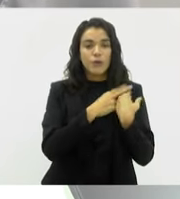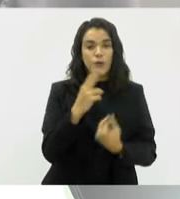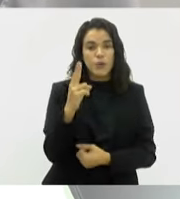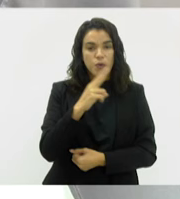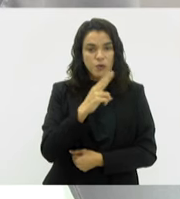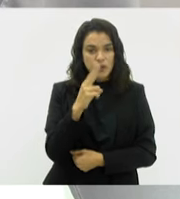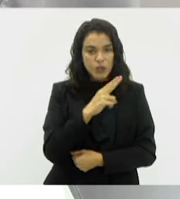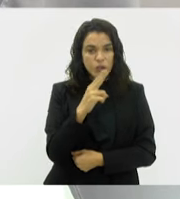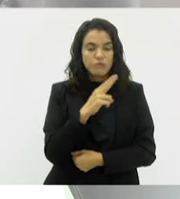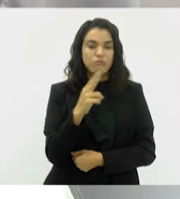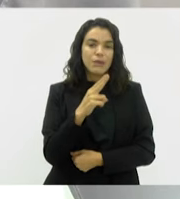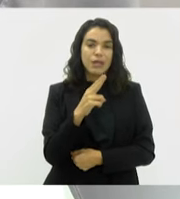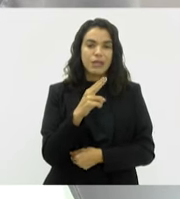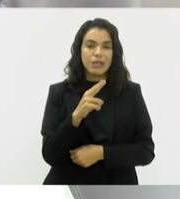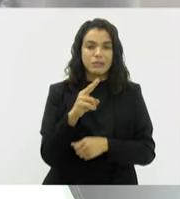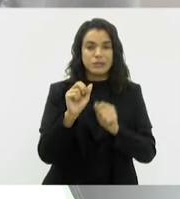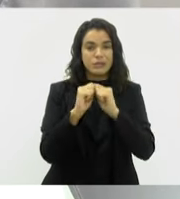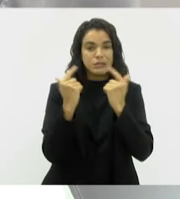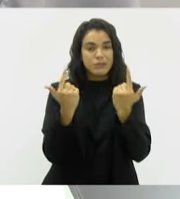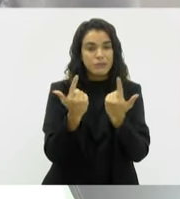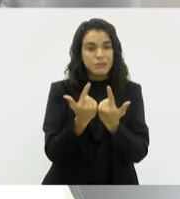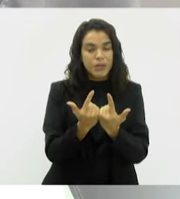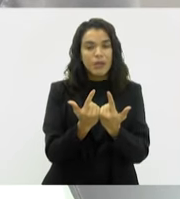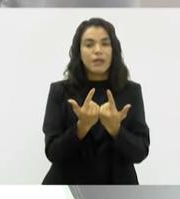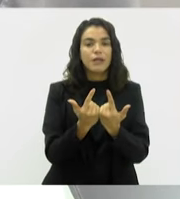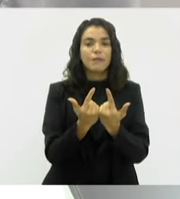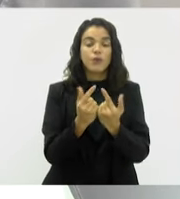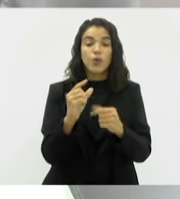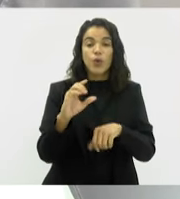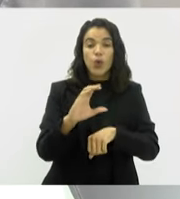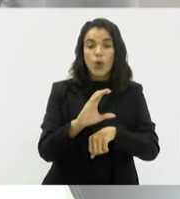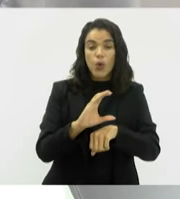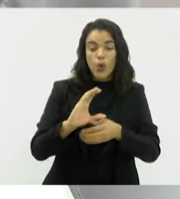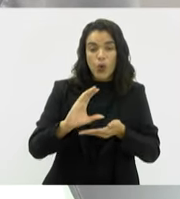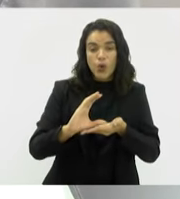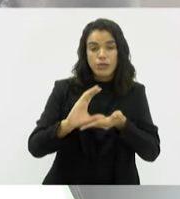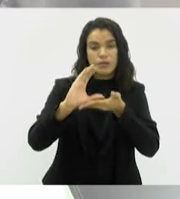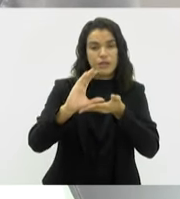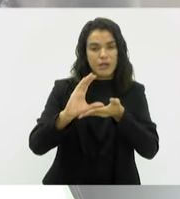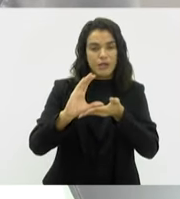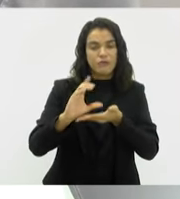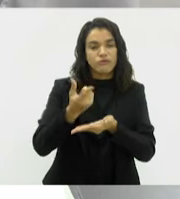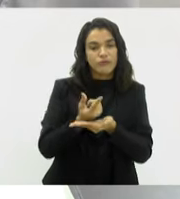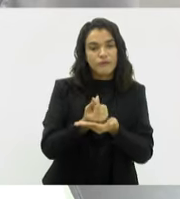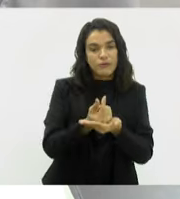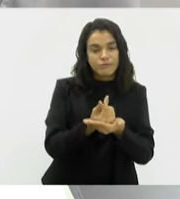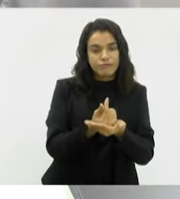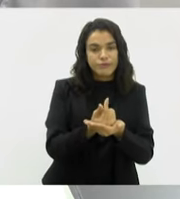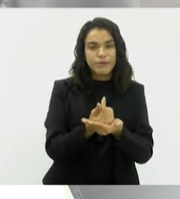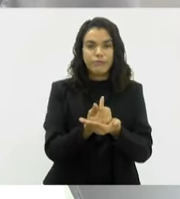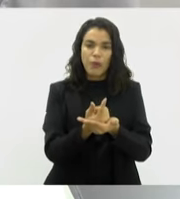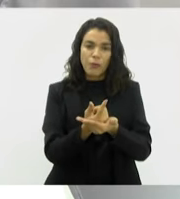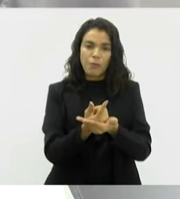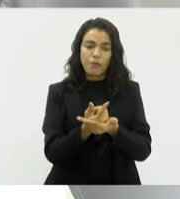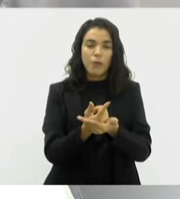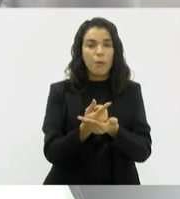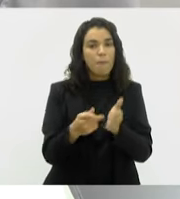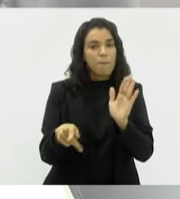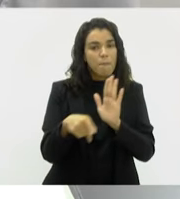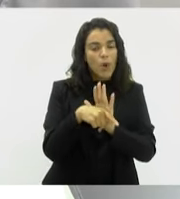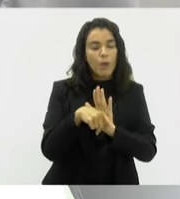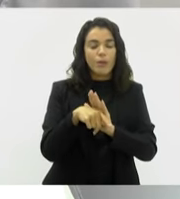diria, das assembleias, da submissão ao Conselho de Secretários de Fazenda, passando por cima da autoridade do